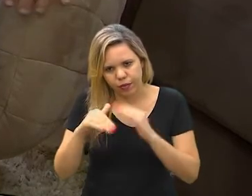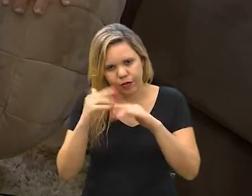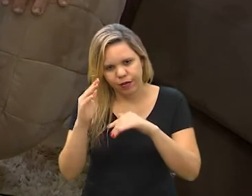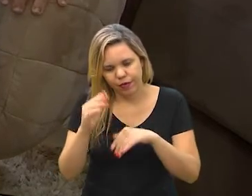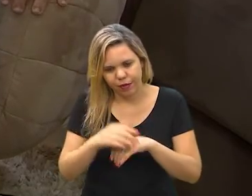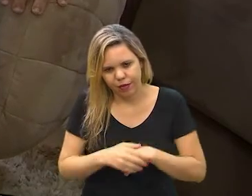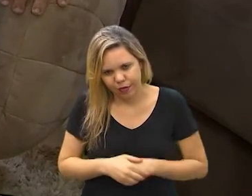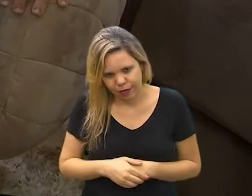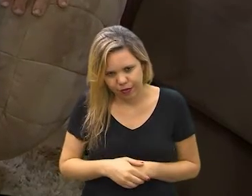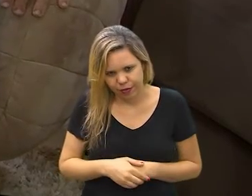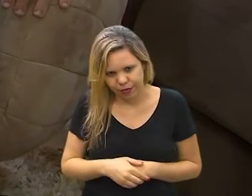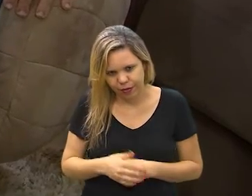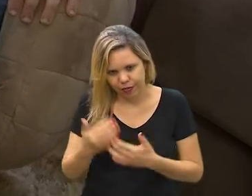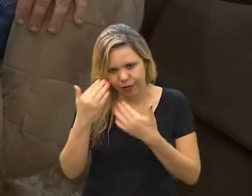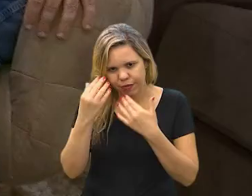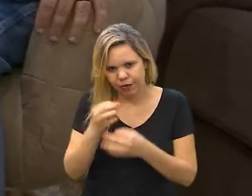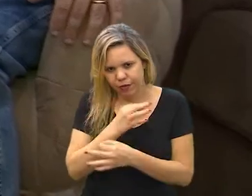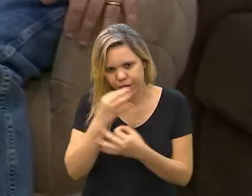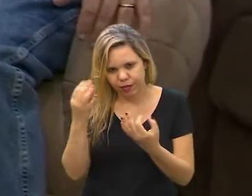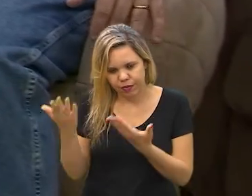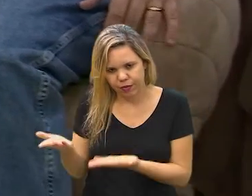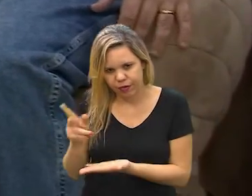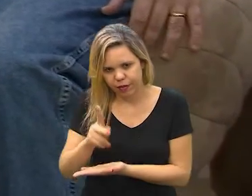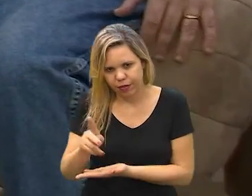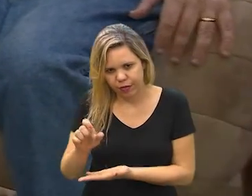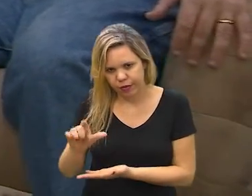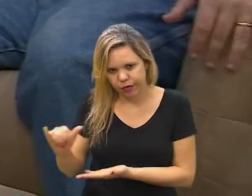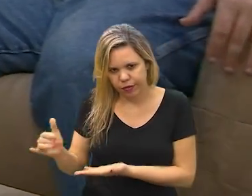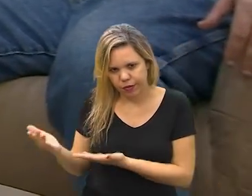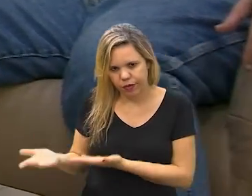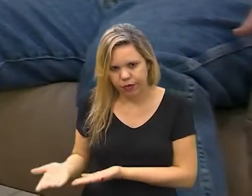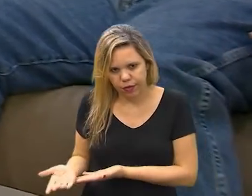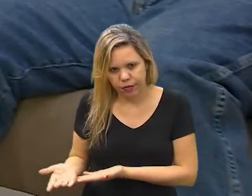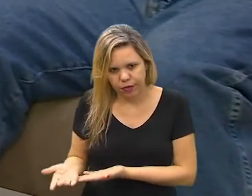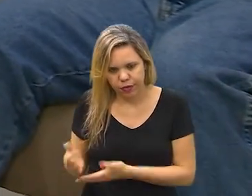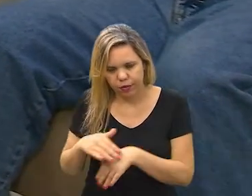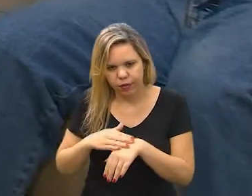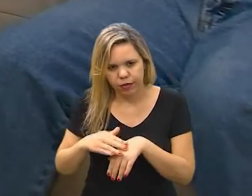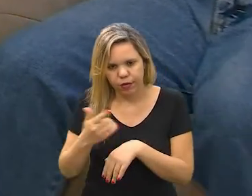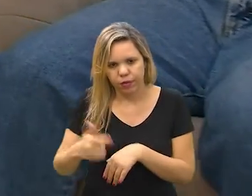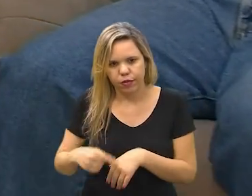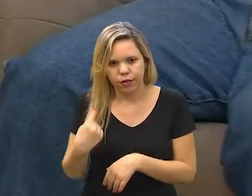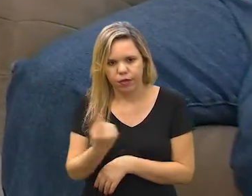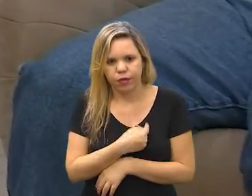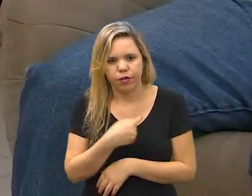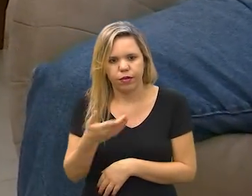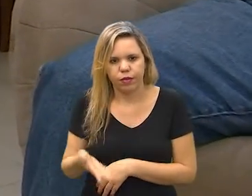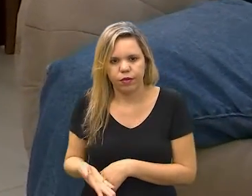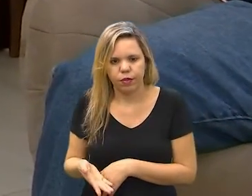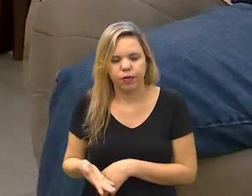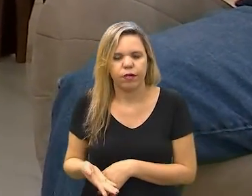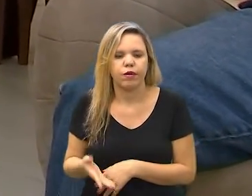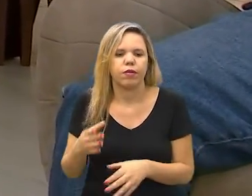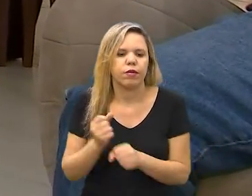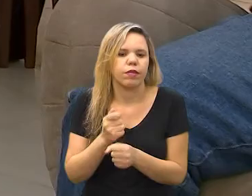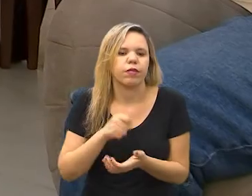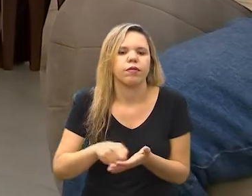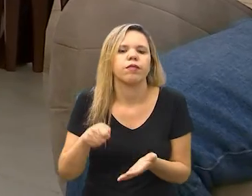desenvolvida. Muito bom, esse o professor Eli Borochovicius conversando mais uma vez conosco aqui no Na